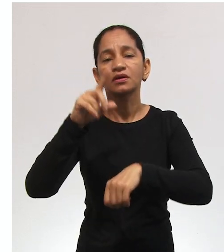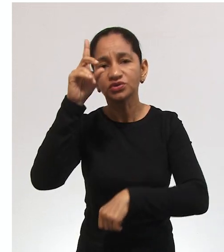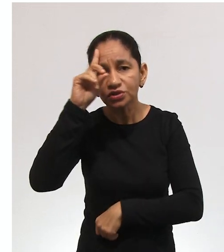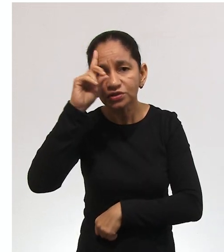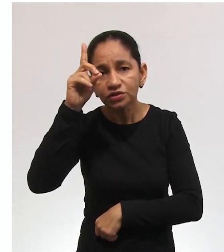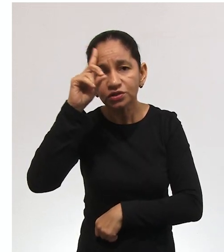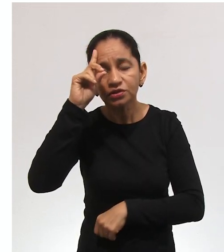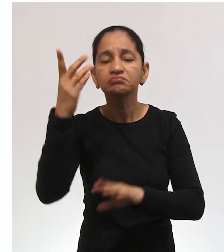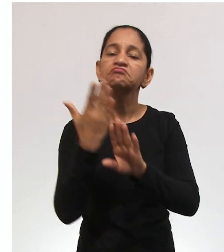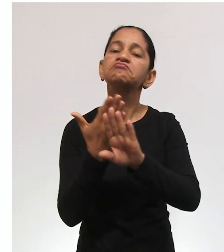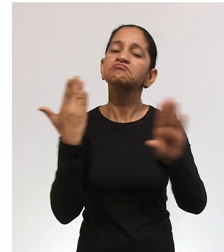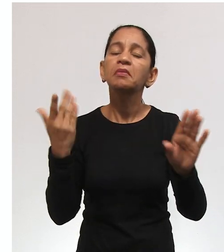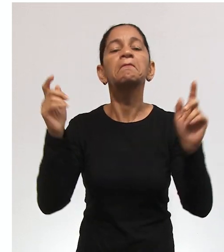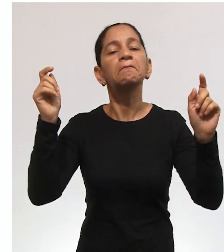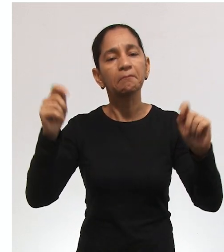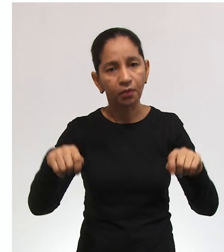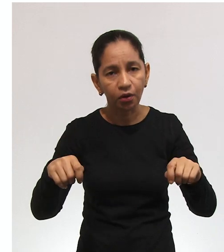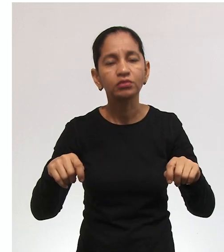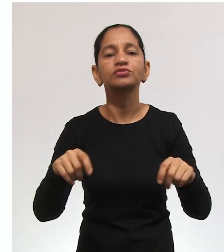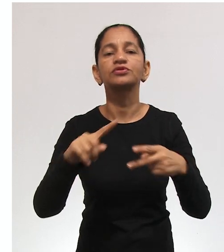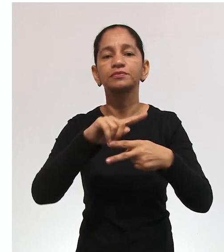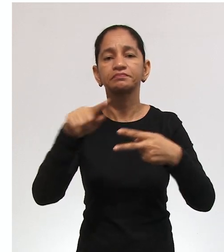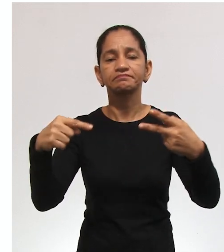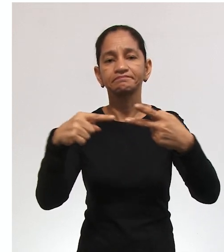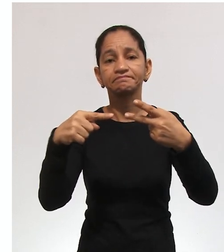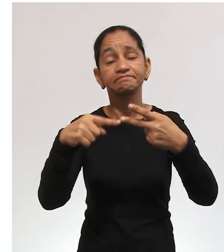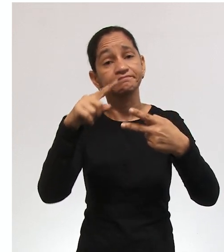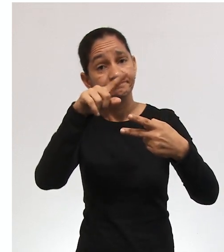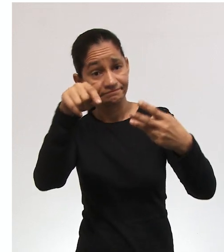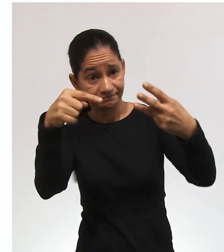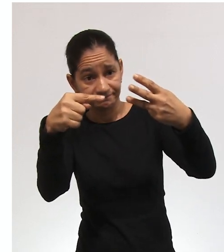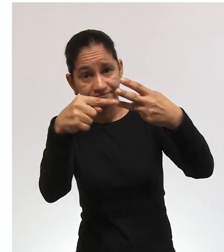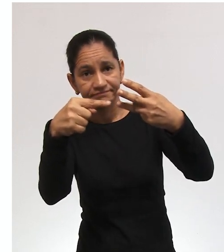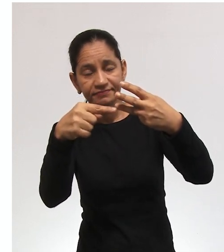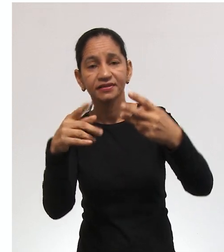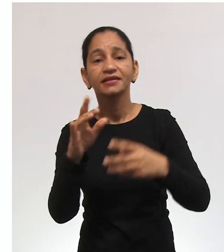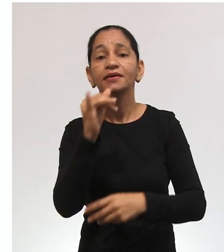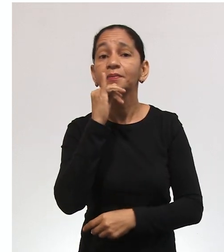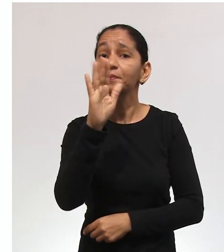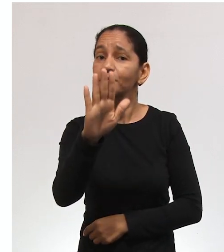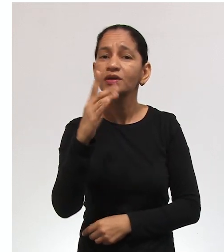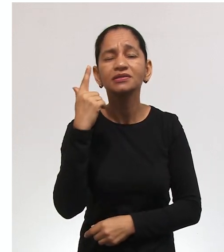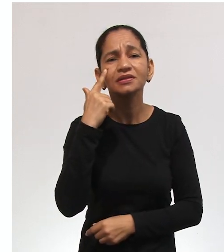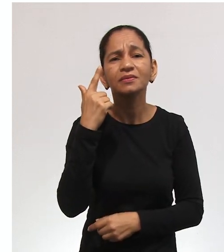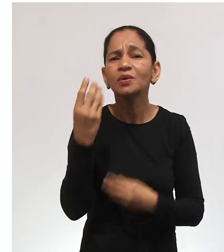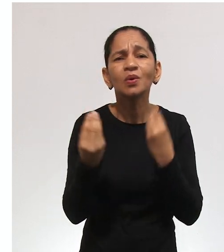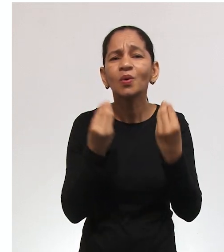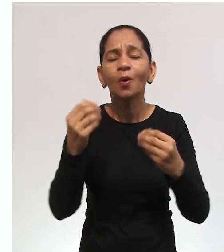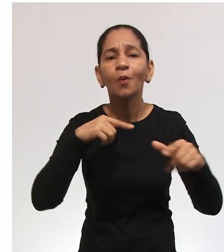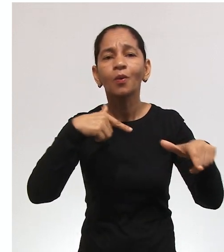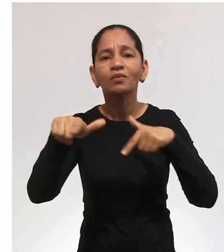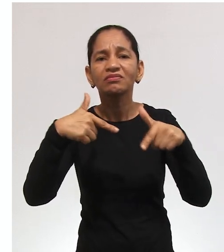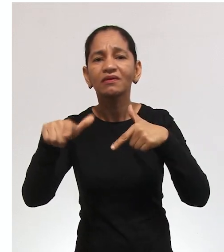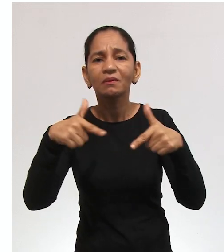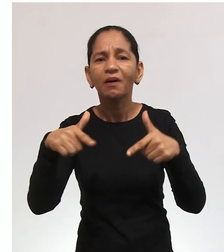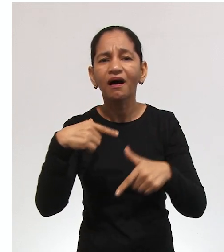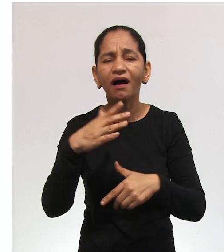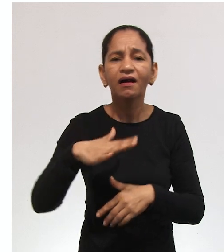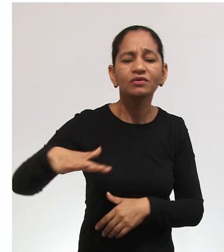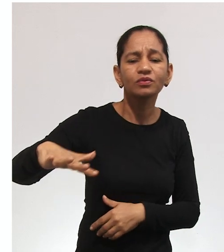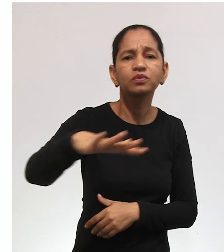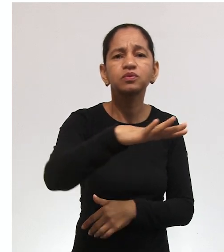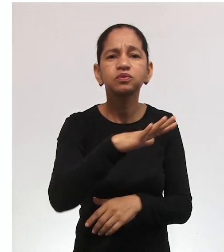de licença. A gente tem o intervencionismo, afinal de contas, só a mão invisível do mercado não dá conta